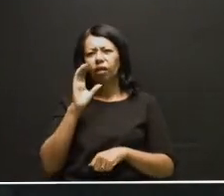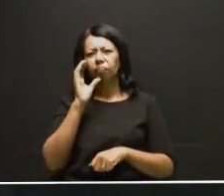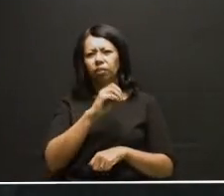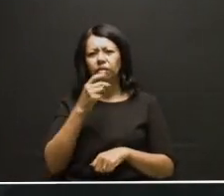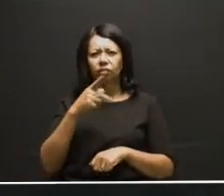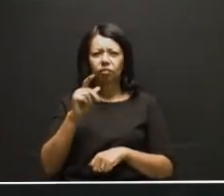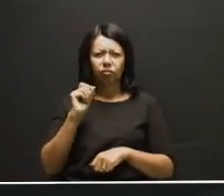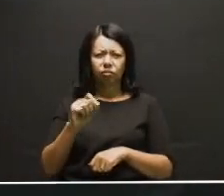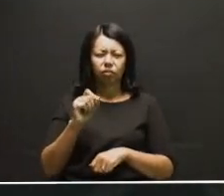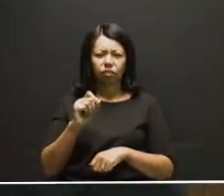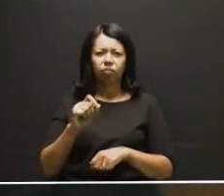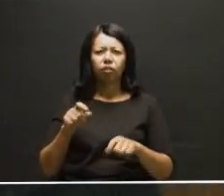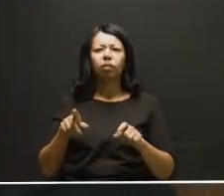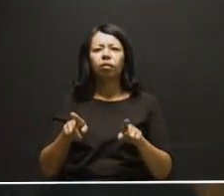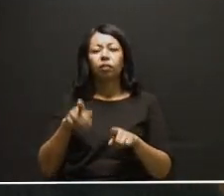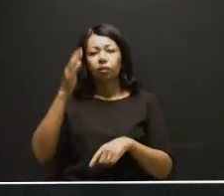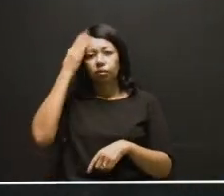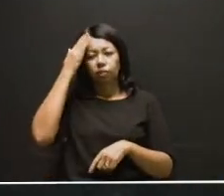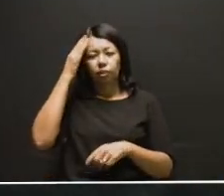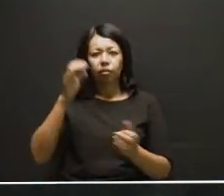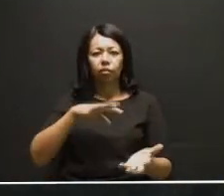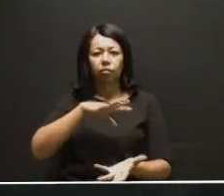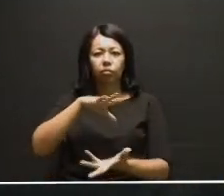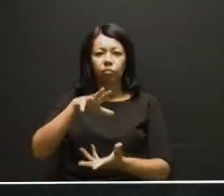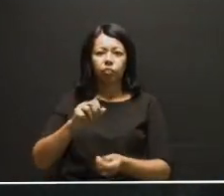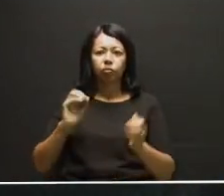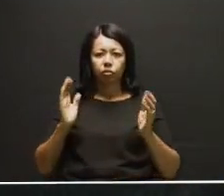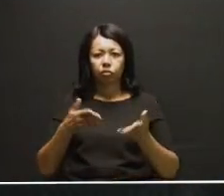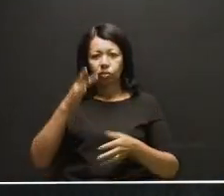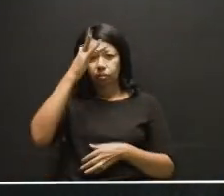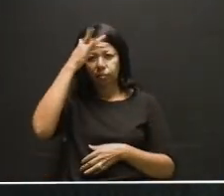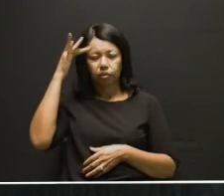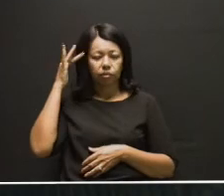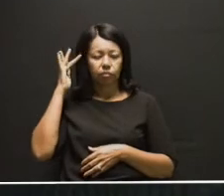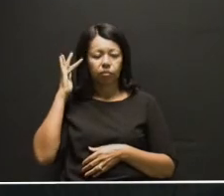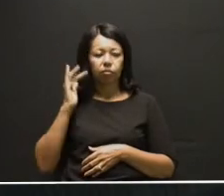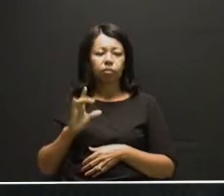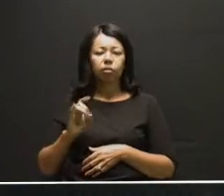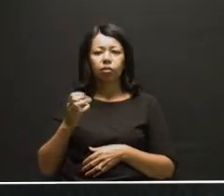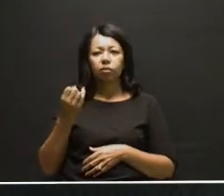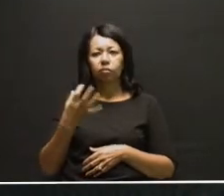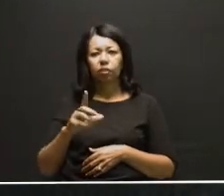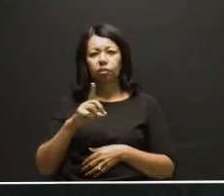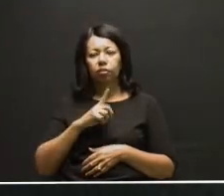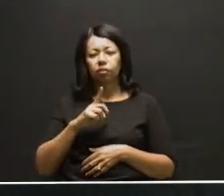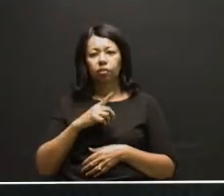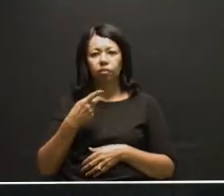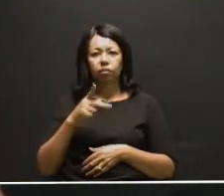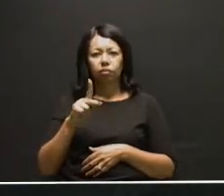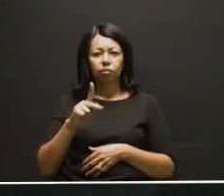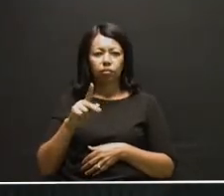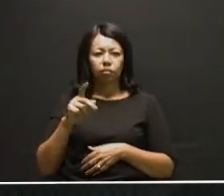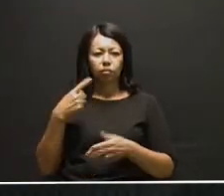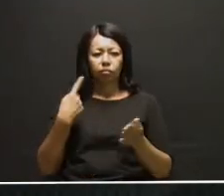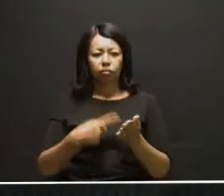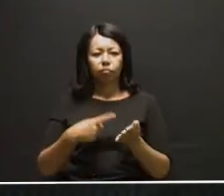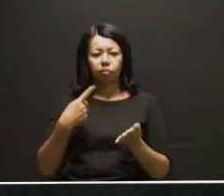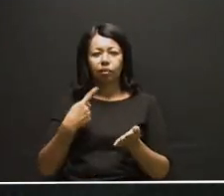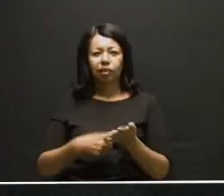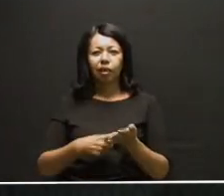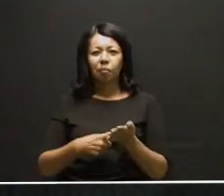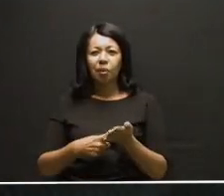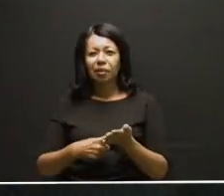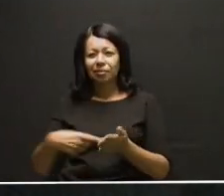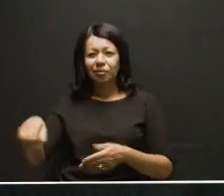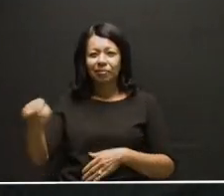atendimento tendo em vista que no mundo que vivemos hoje as pessoas cada vez mais tem o seu dinamismo no comprometimento o